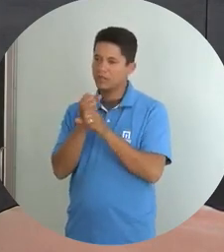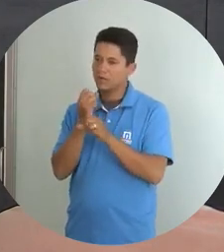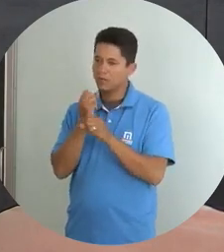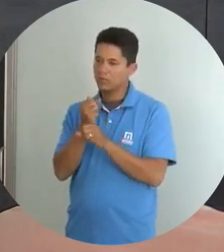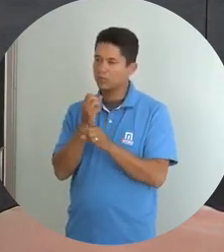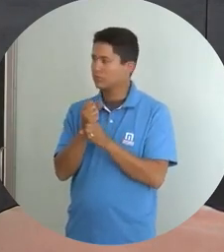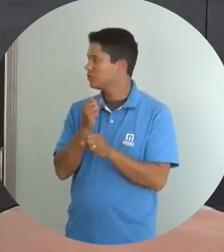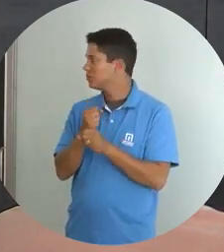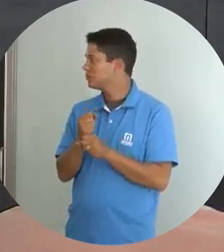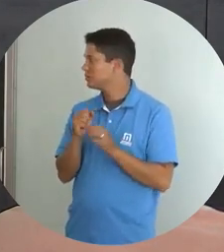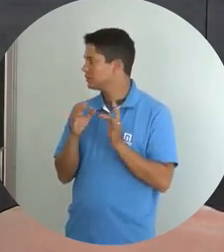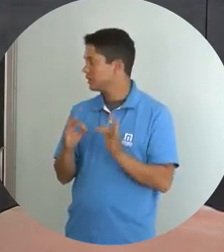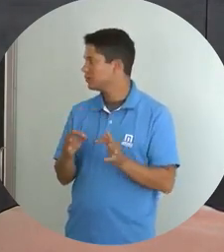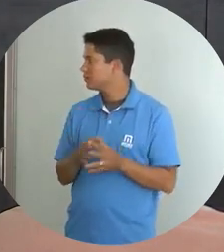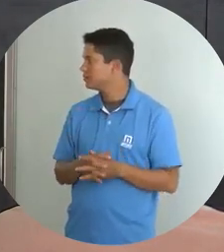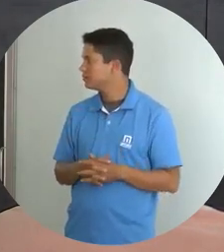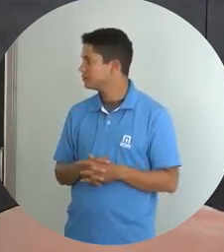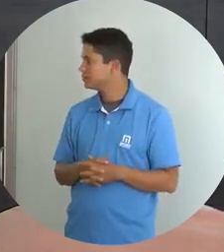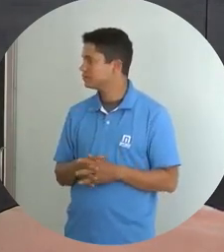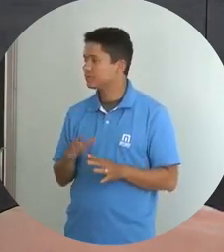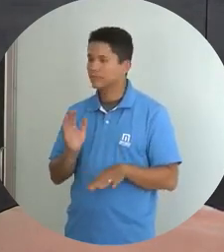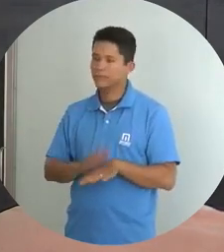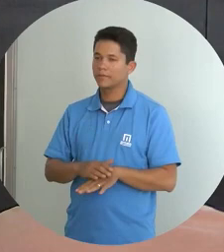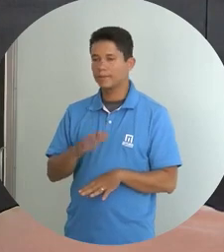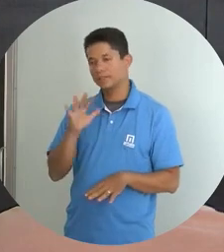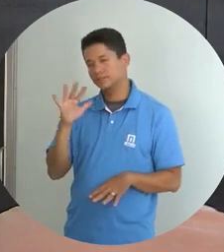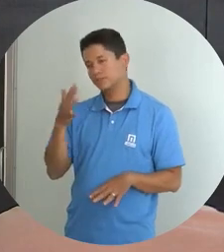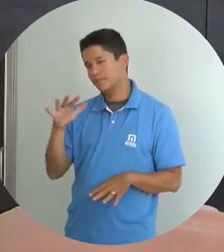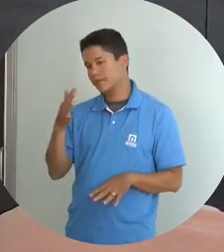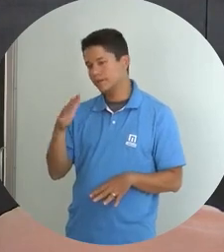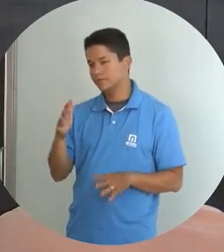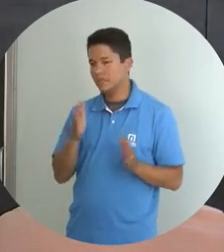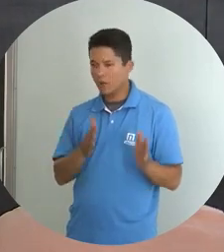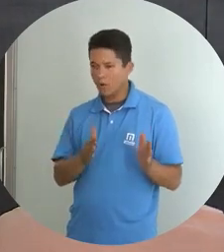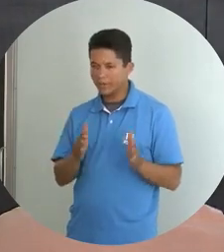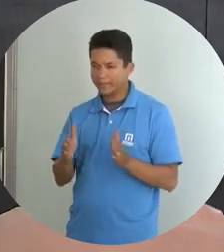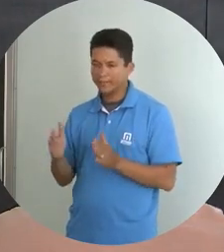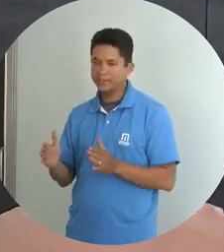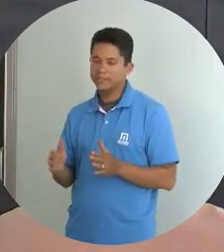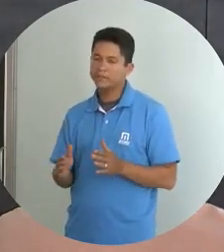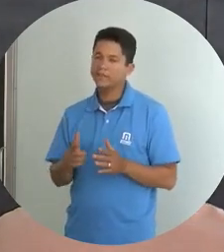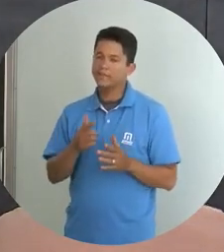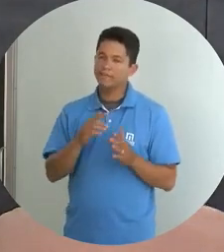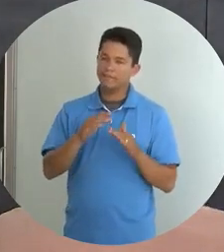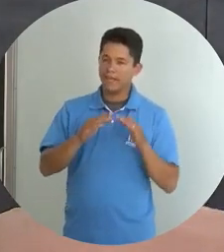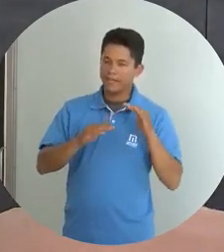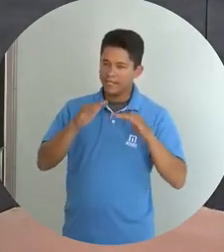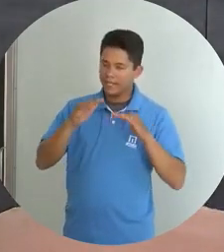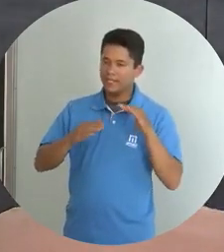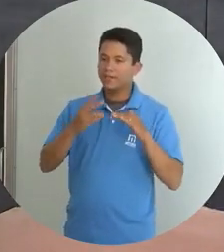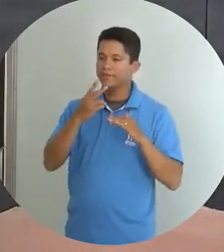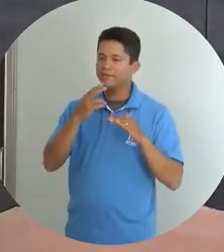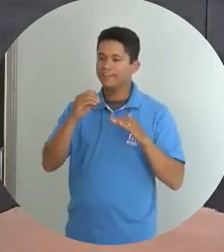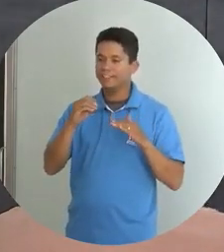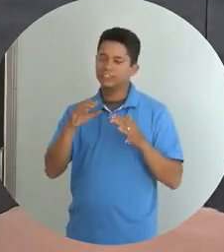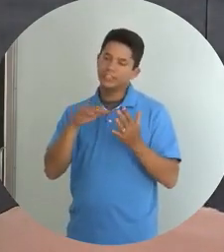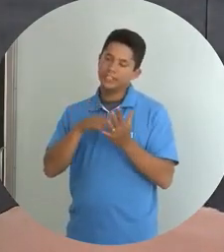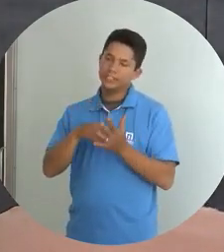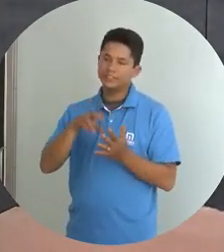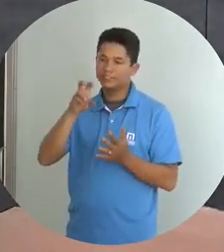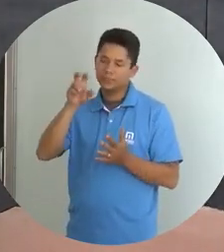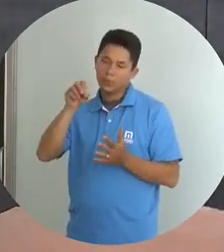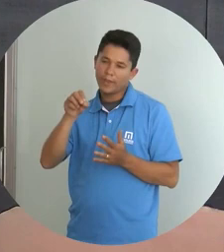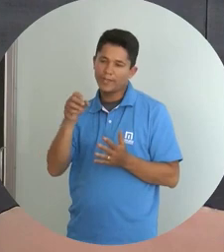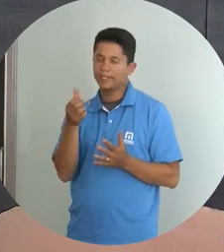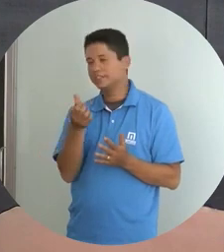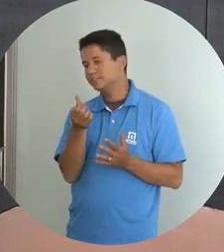demonstrar. Mas mais ou menos uma ordem de grandeza, você tem variando de 20 a 50, 60, depende do